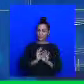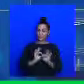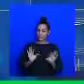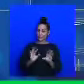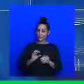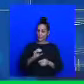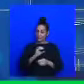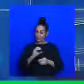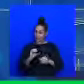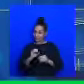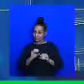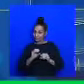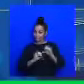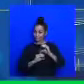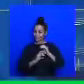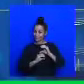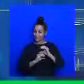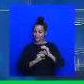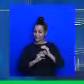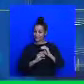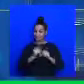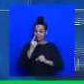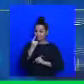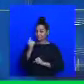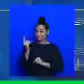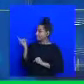Pronto, desce bonitinho. Aí.